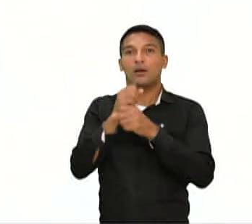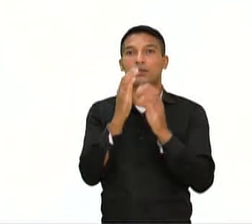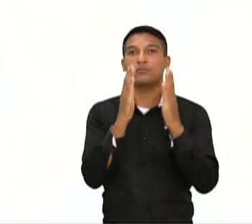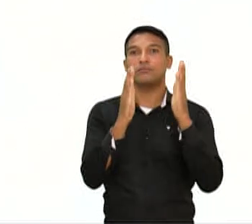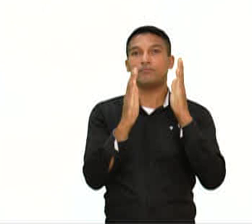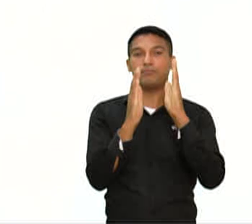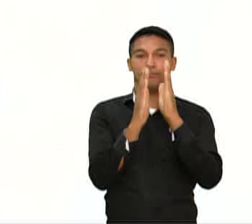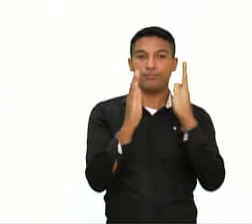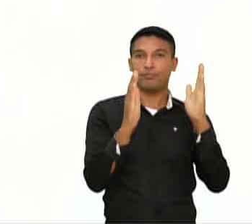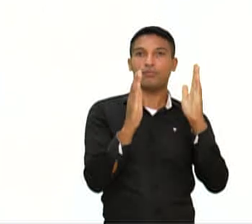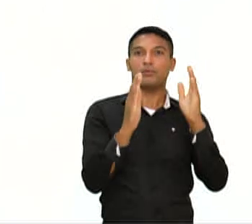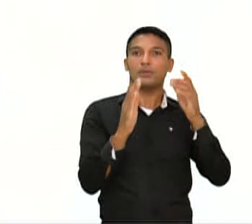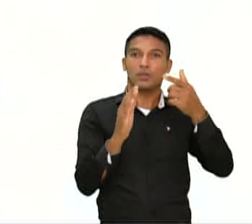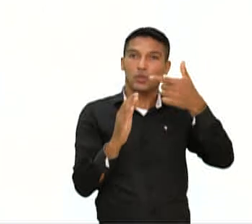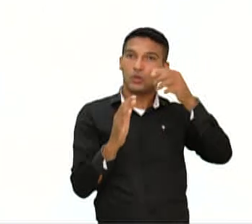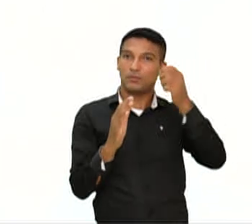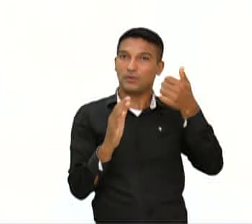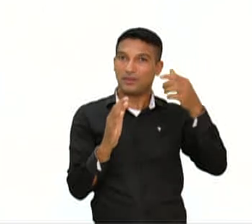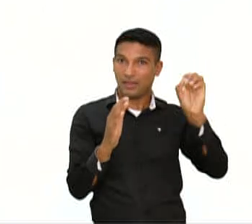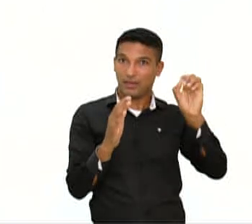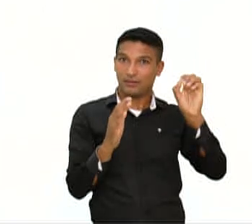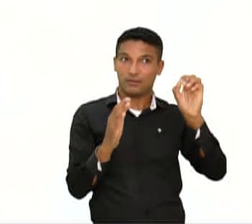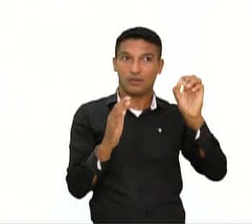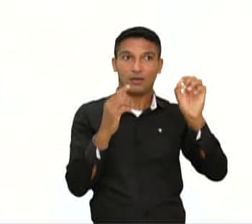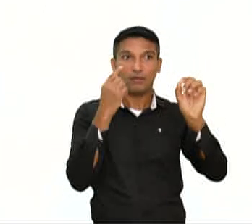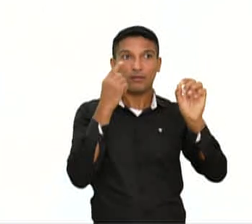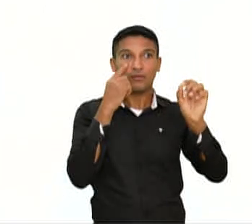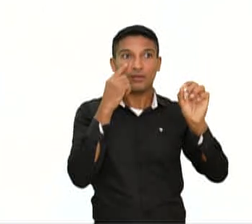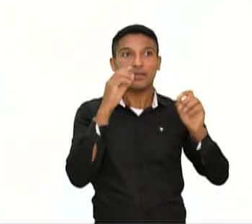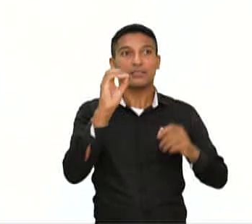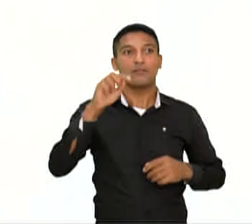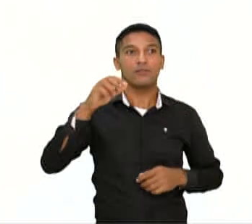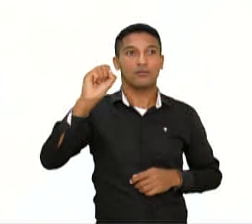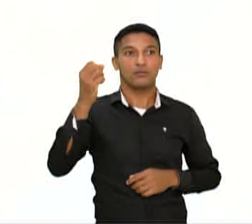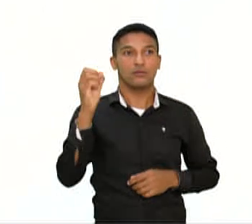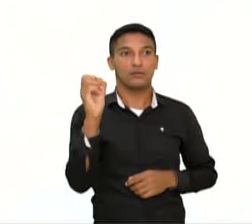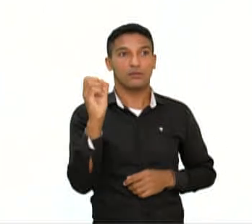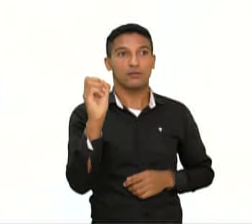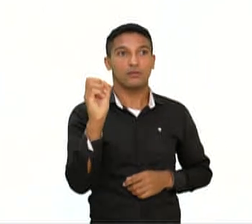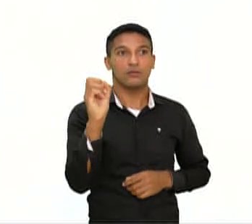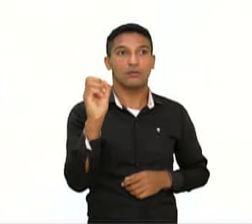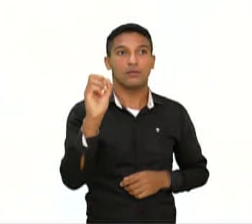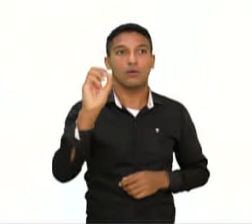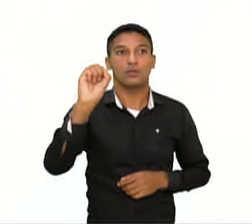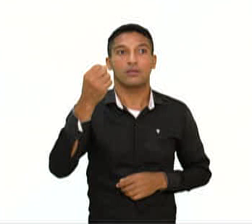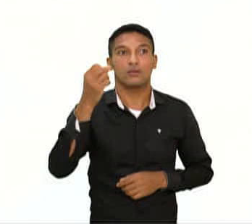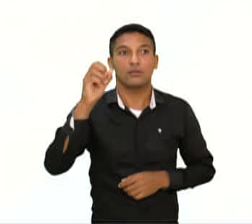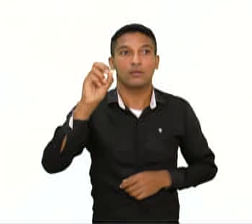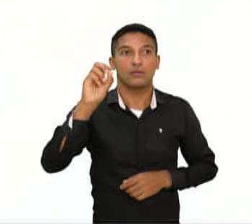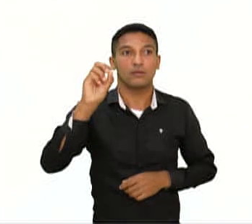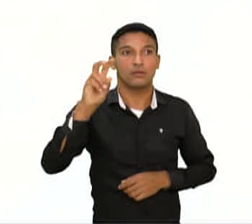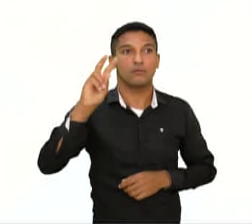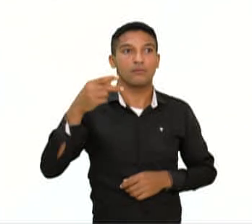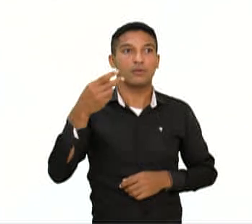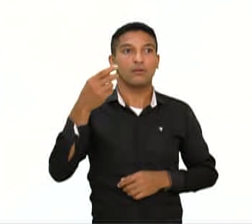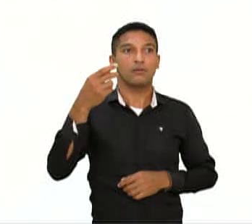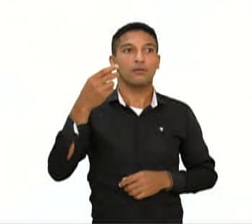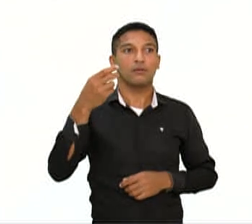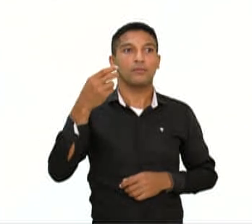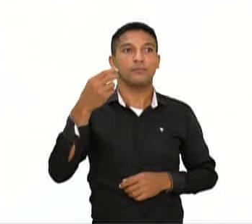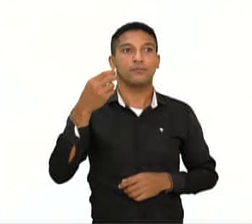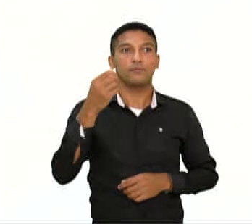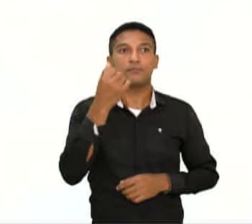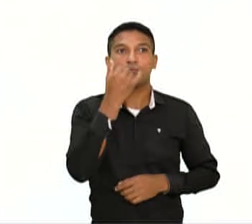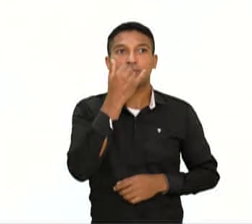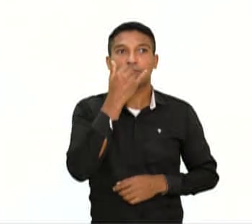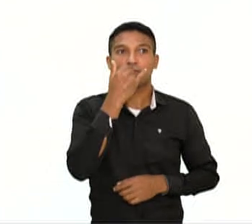dessa caracterização do IDH, observem bem, aluno terceiranista, que muitas vezes a gente tem um IDH geral e esse IDH geral